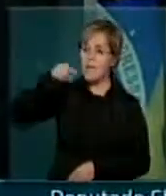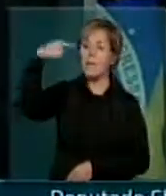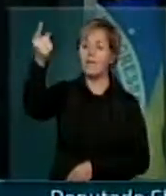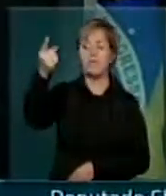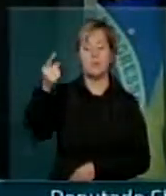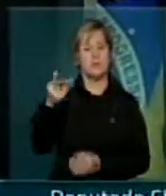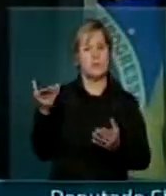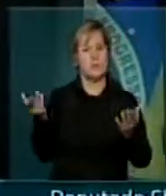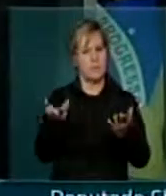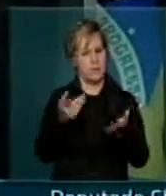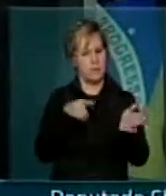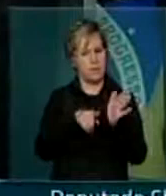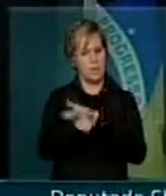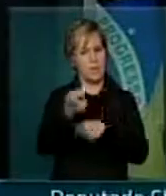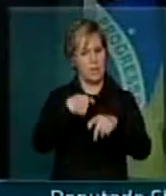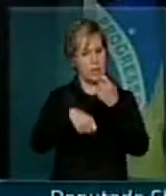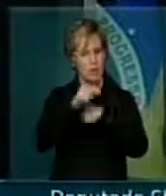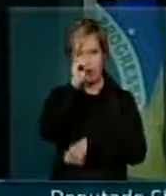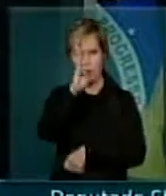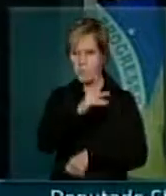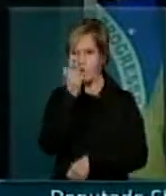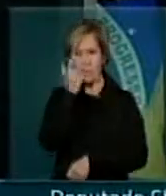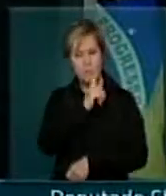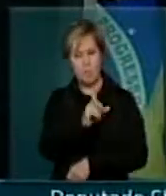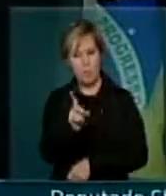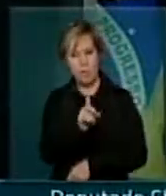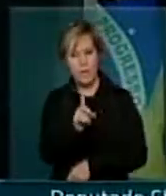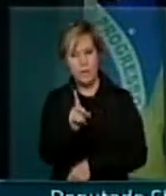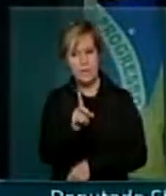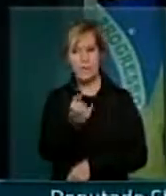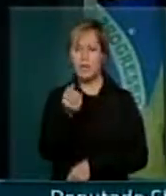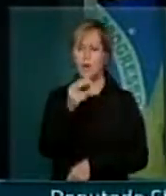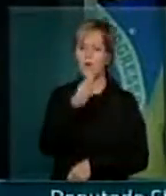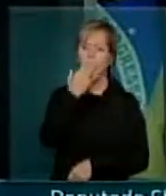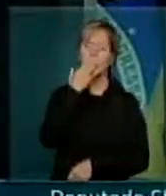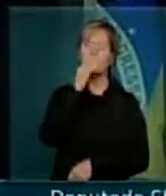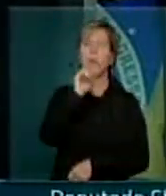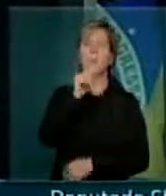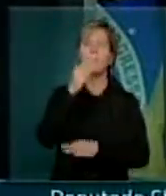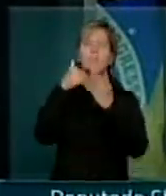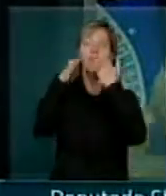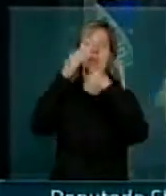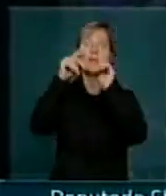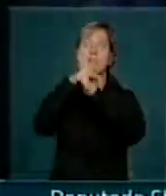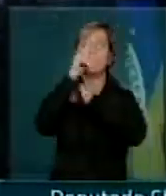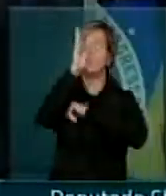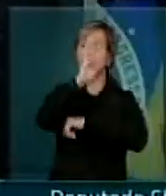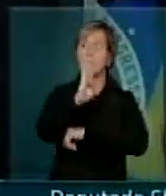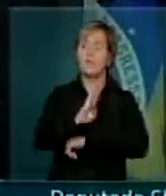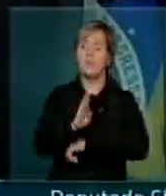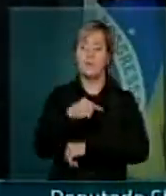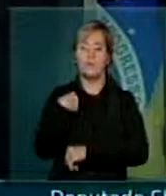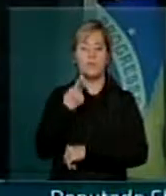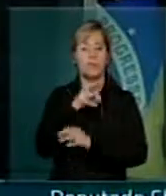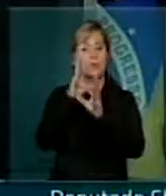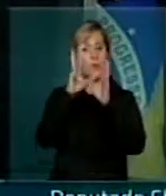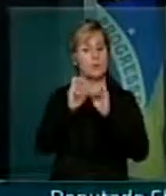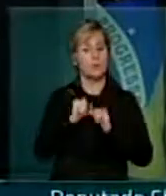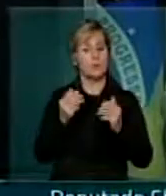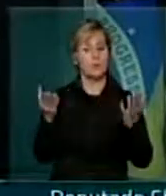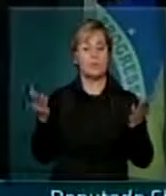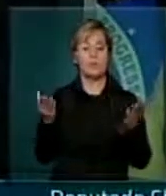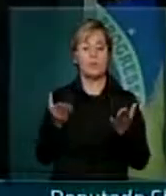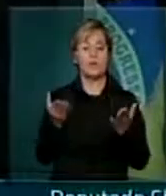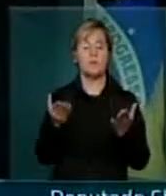que a economia brasileira não comporta, ou um determinado modelo de desenvolvimento que adotamos agora,